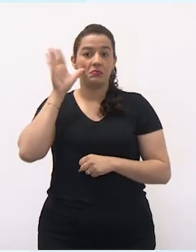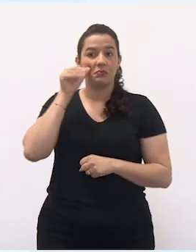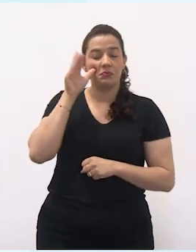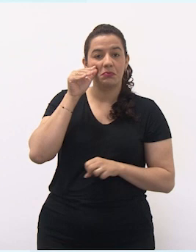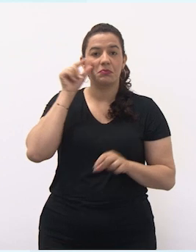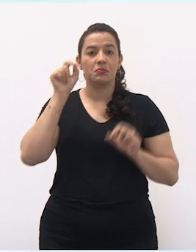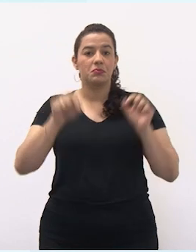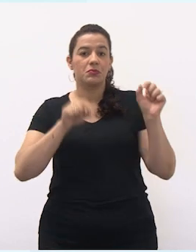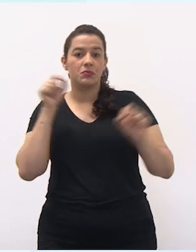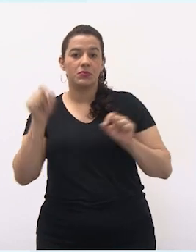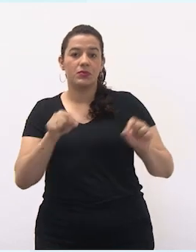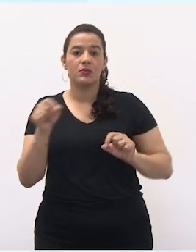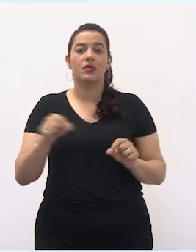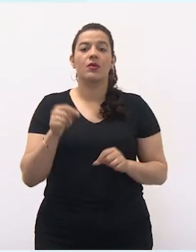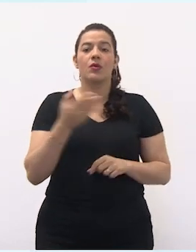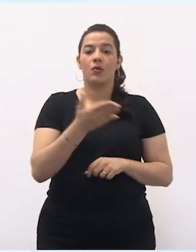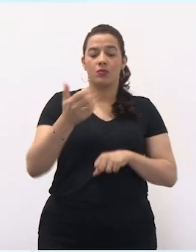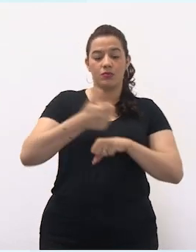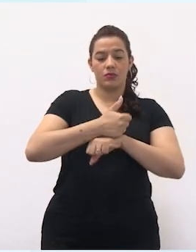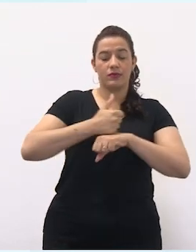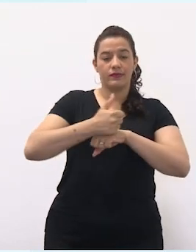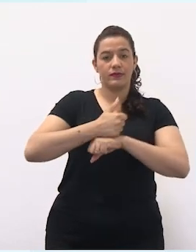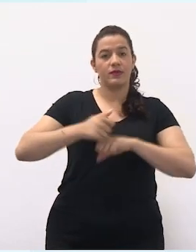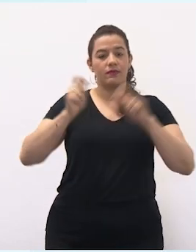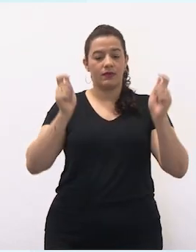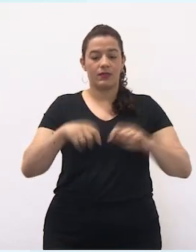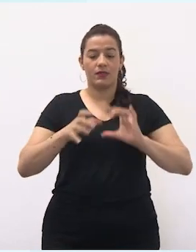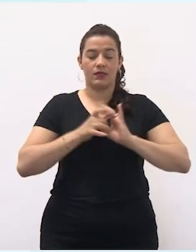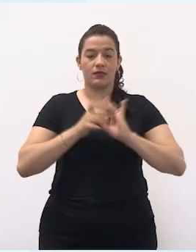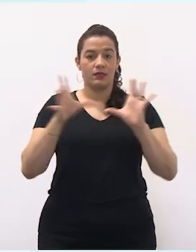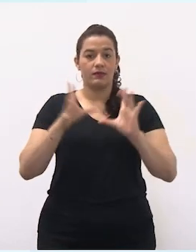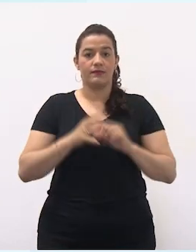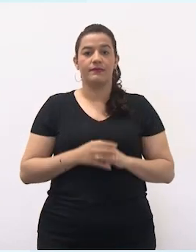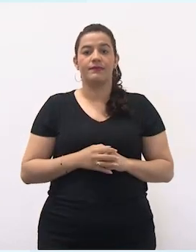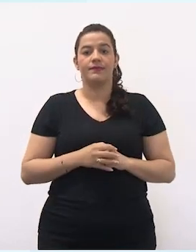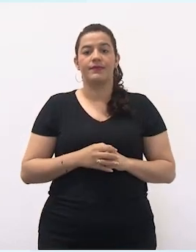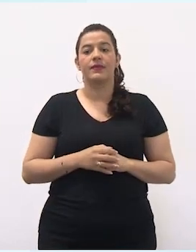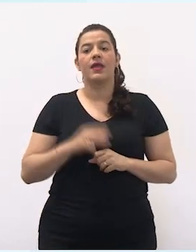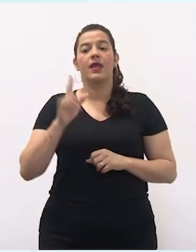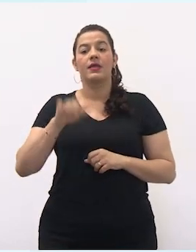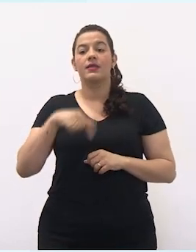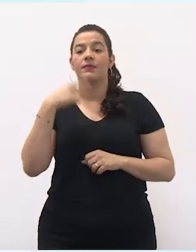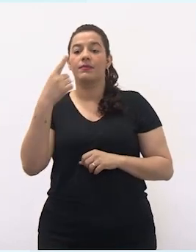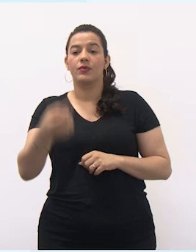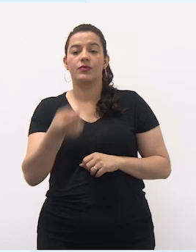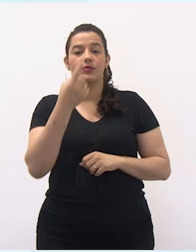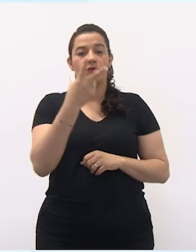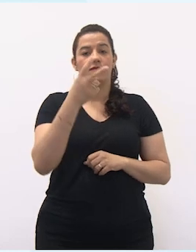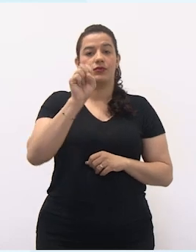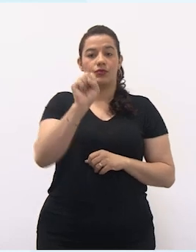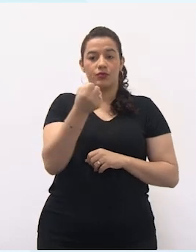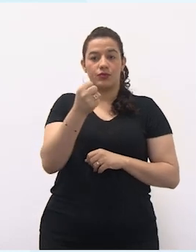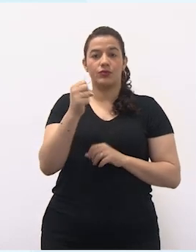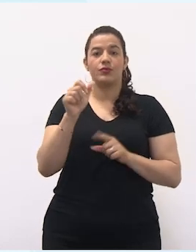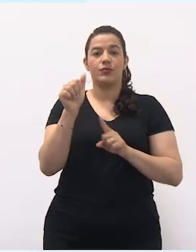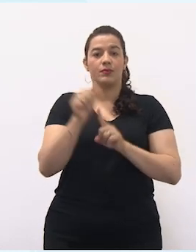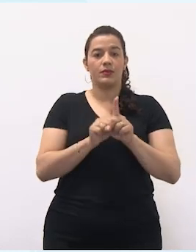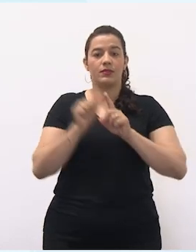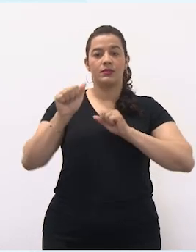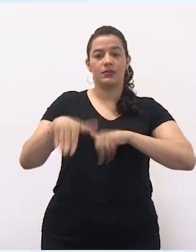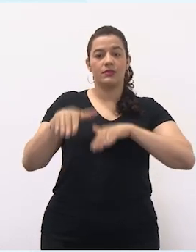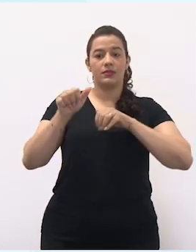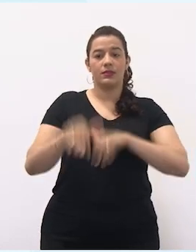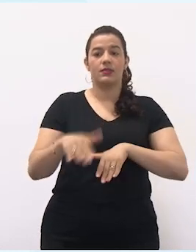ou pessoal ou profissional, vai estar disponível lá, tá? Aí a gente vem para o dia 28. No dia 28 agora de setembro, a gente vai ter o